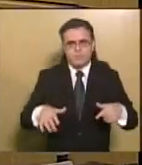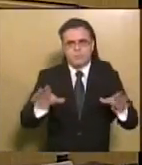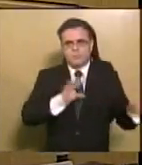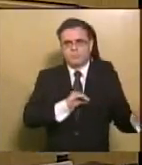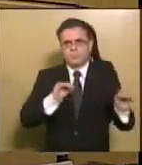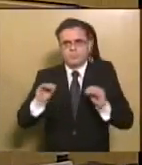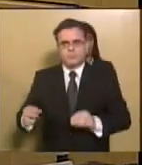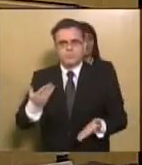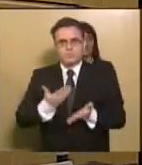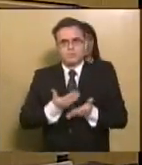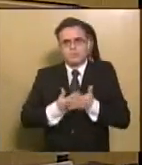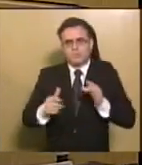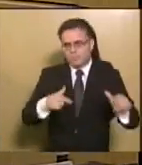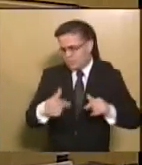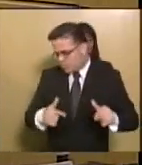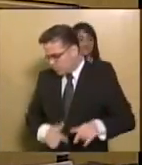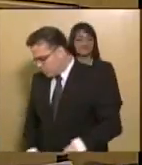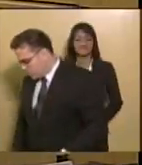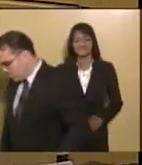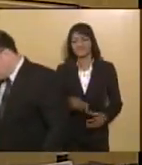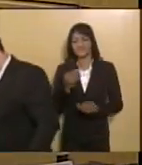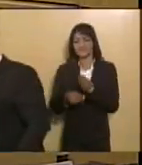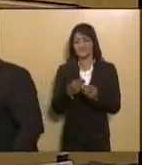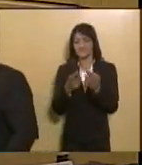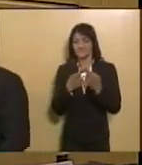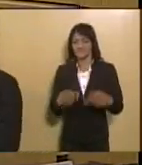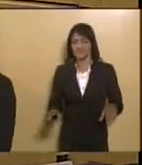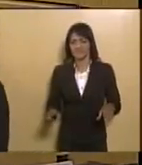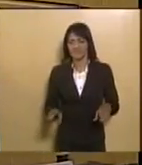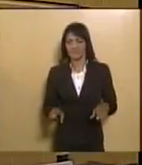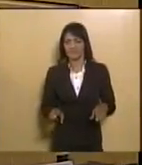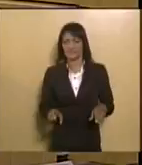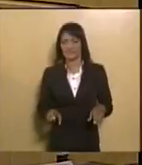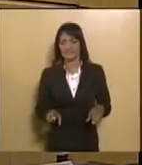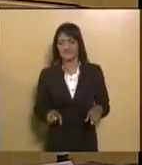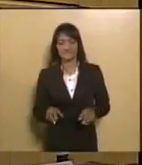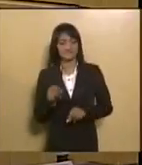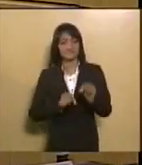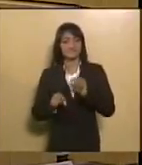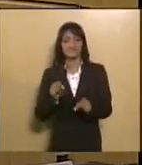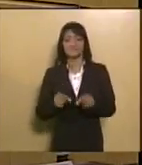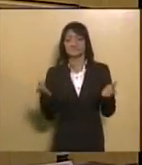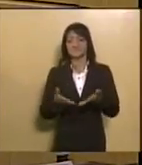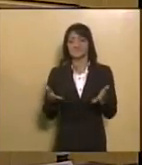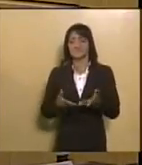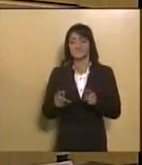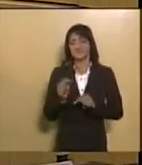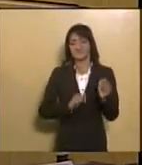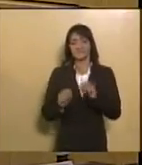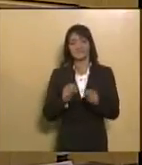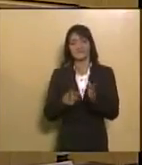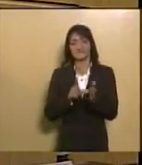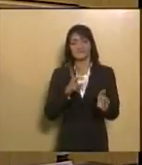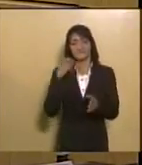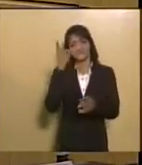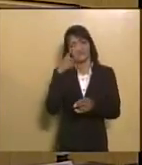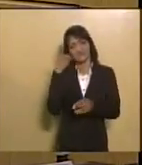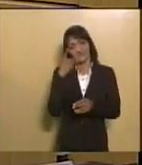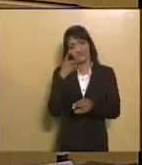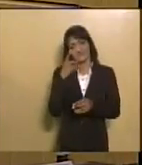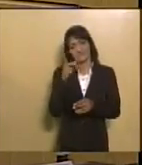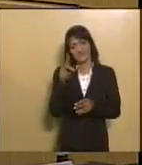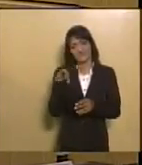para estudar, para trabalhar, para resolver alguma coisa, que nesse cenário de economia, como falou o deputado Gualberto, um